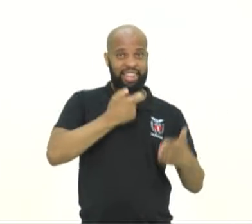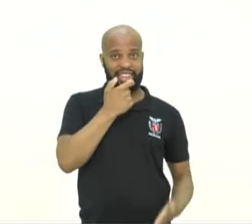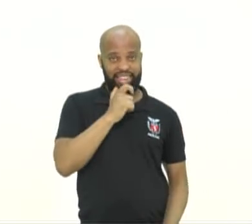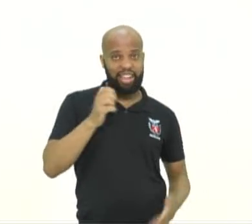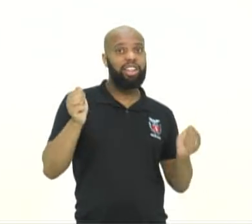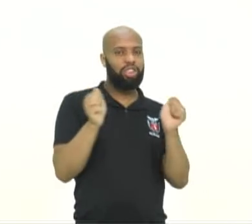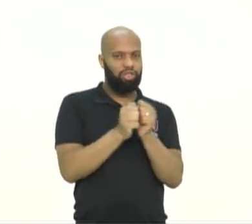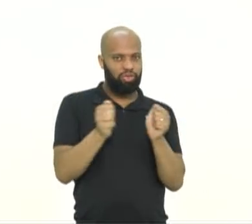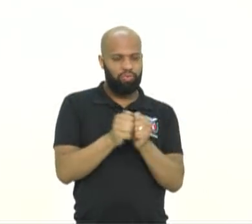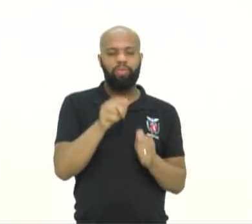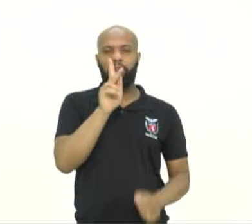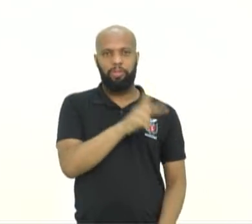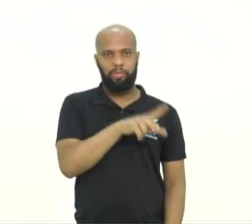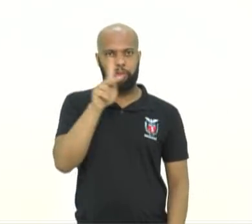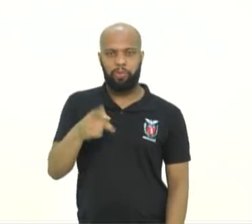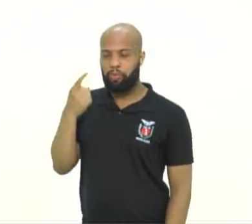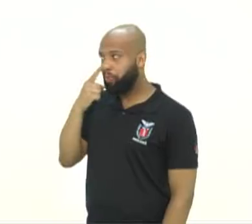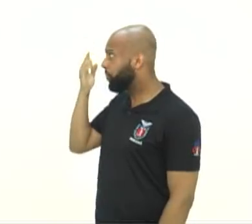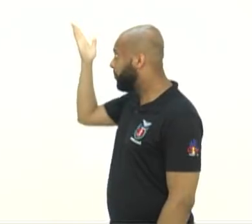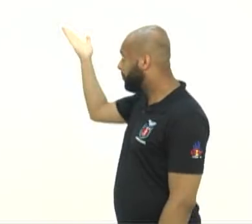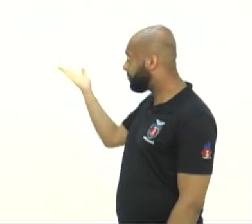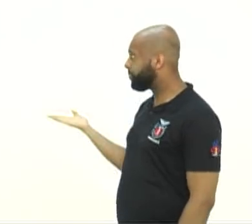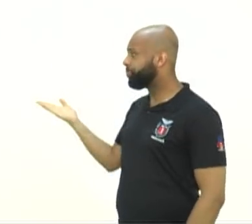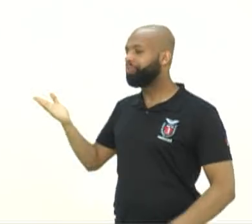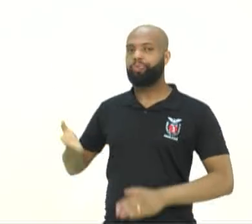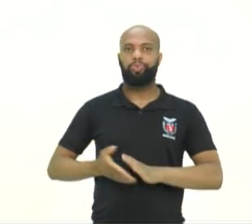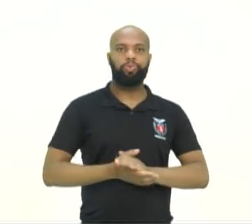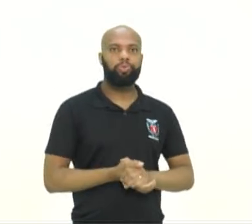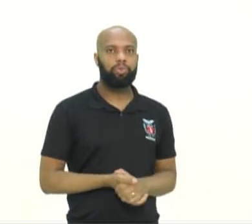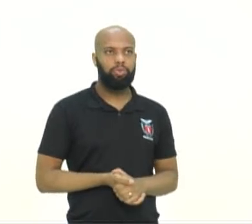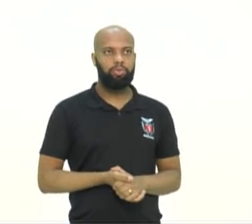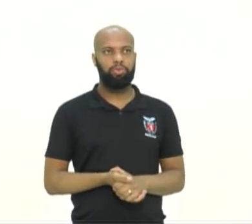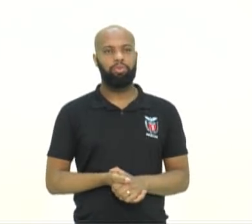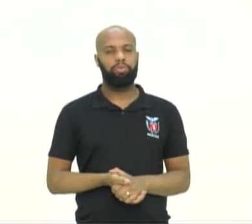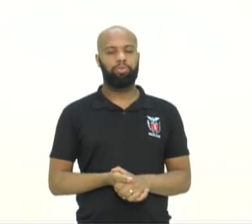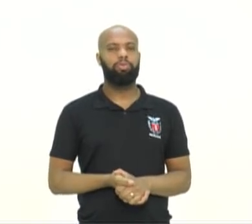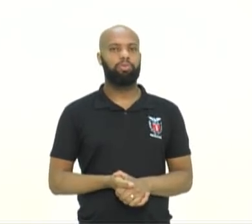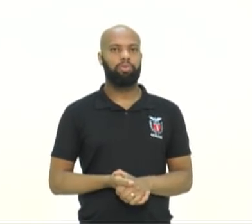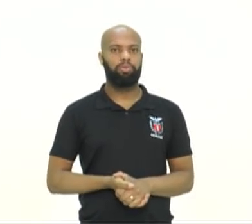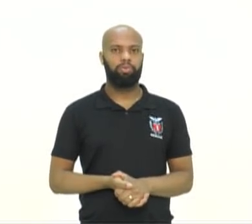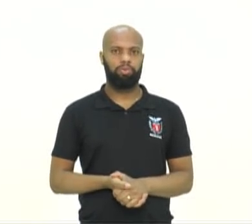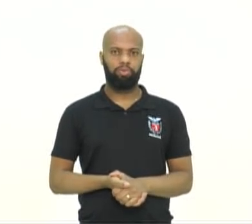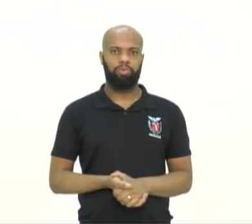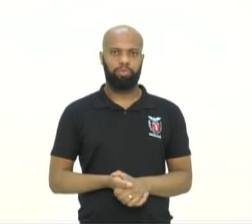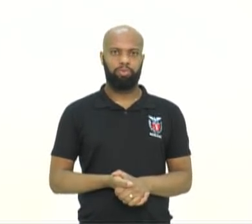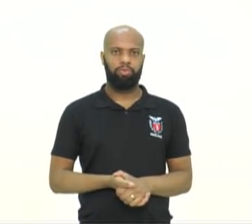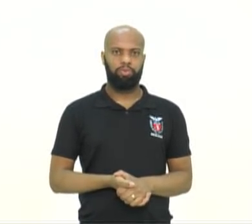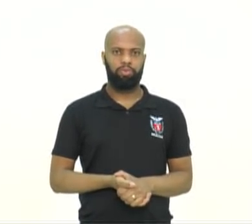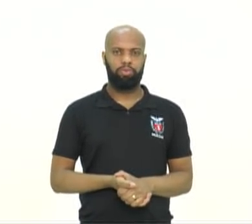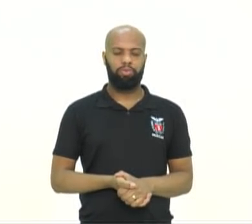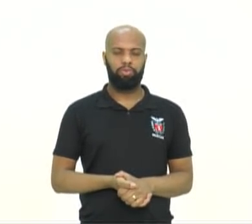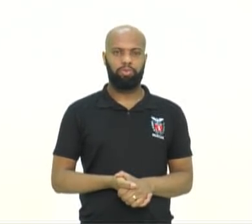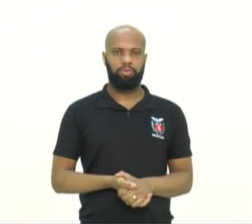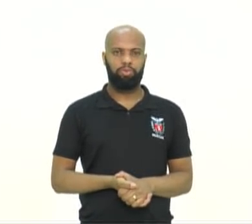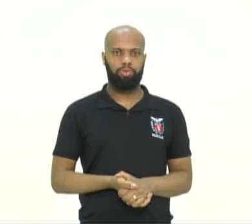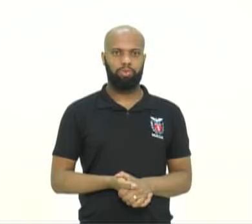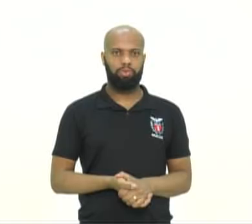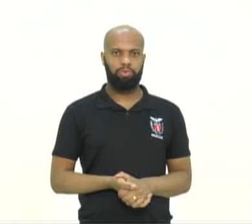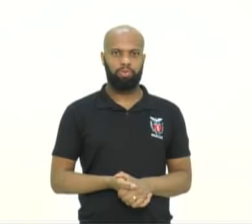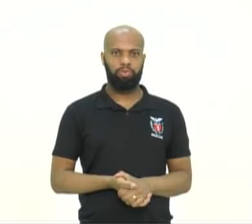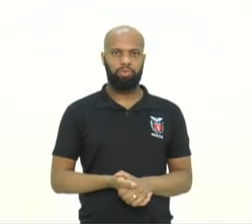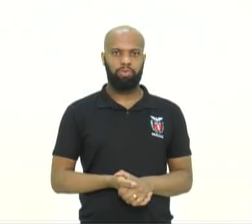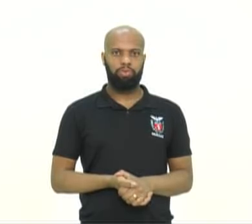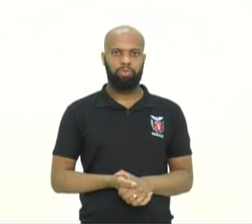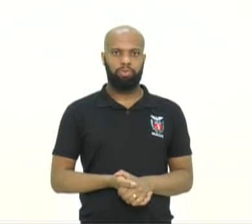Brazilian plastic artist, photographer and painter. He is known for using usual